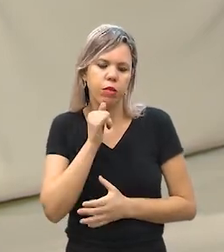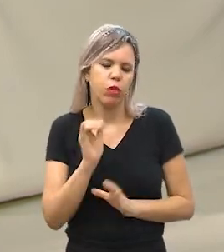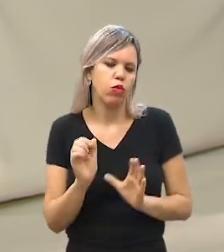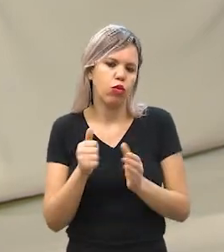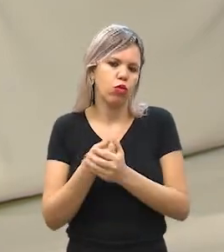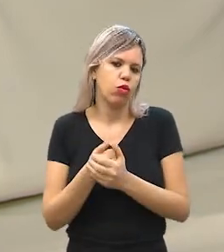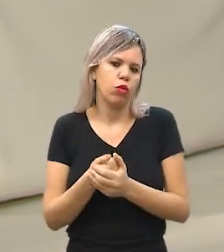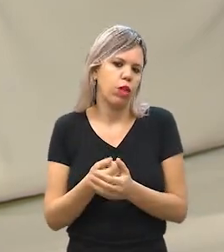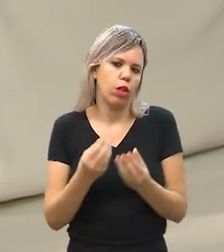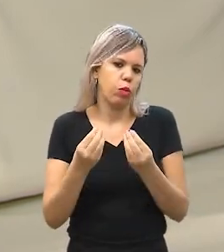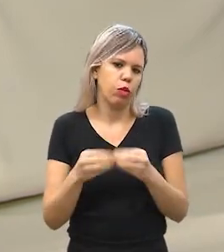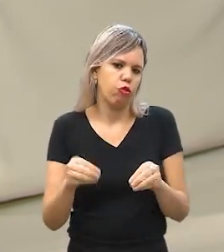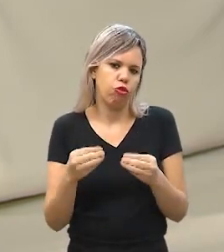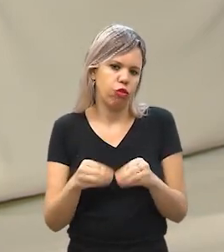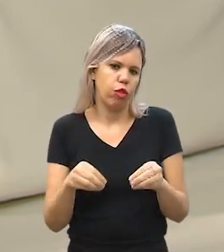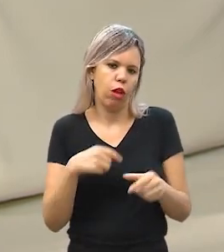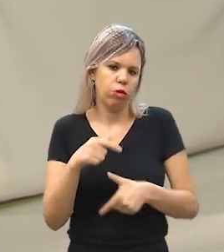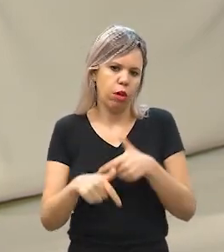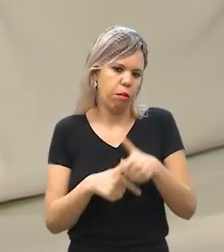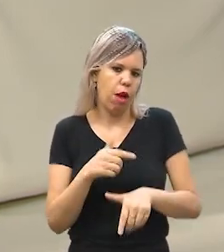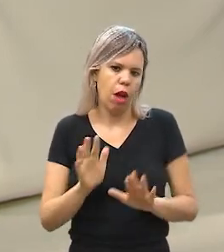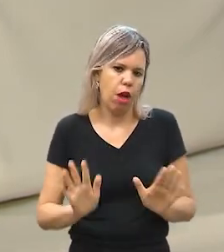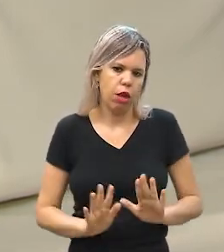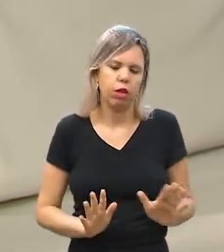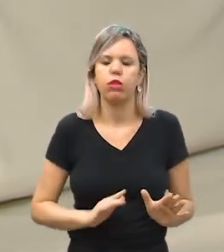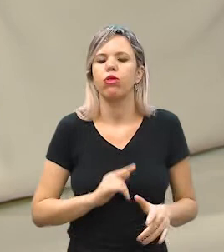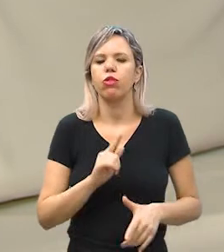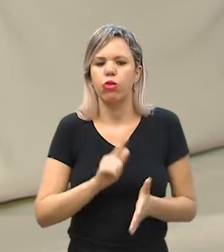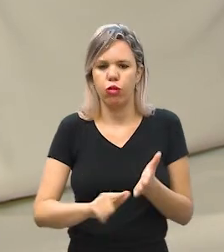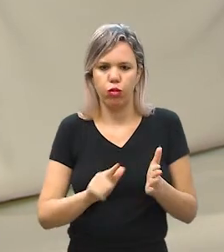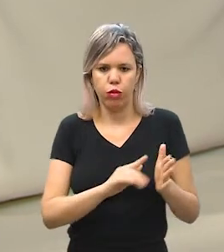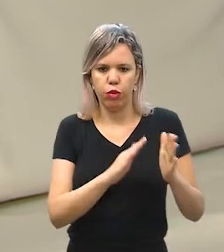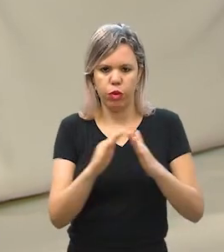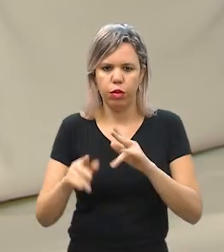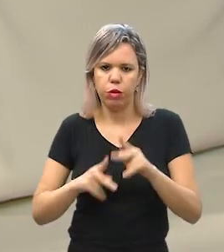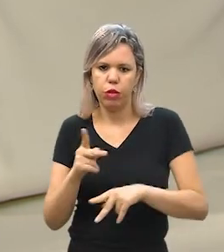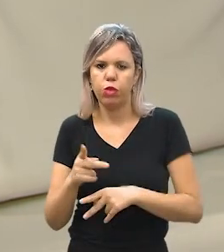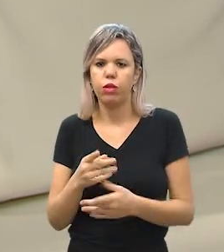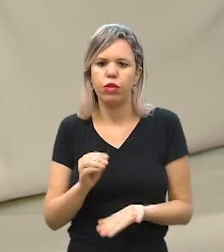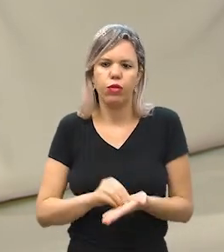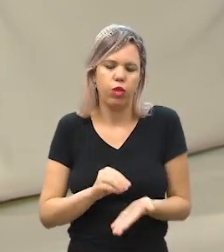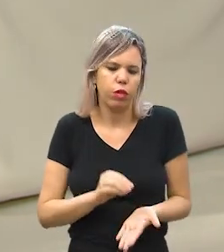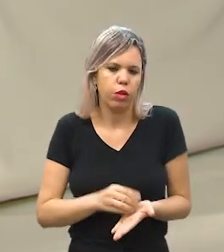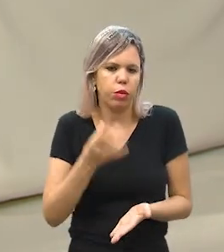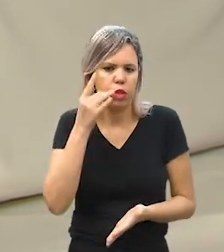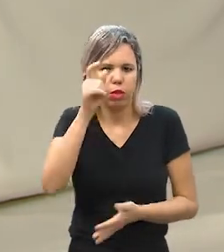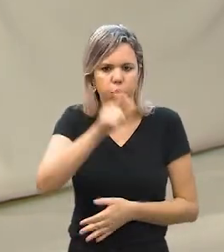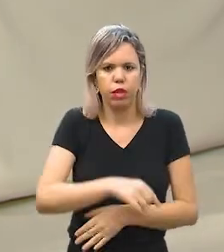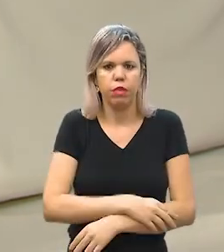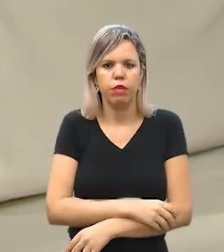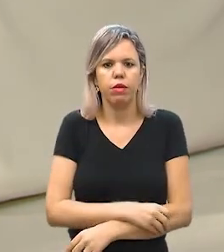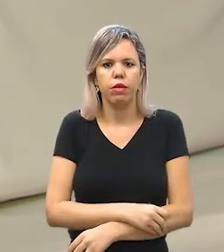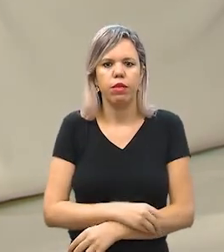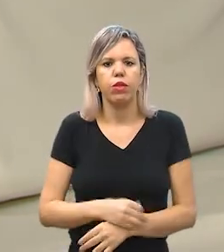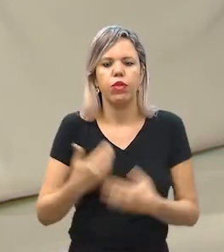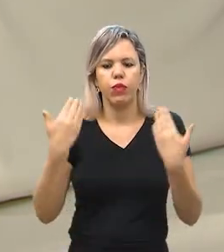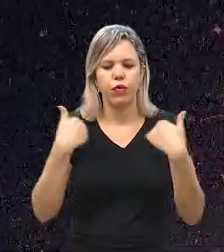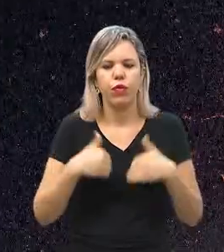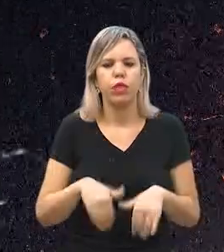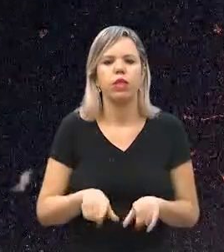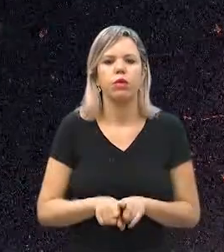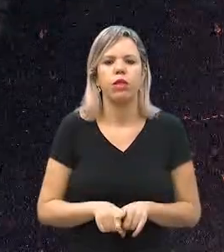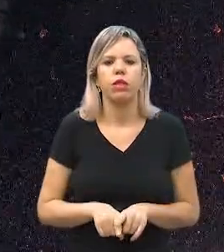escondido, né? Ficar aí sem ter a presença da pessoa física,